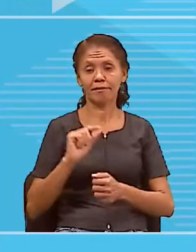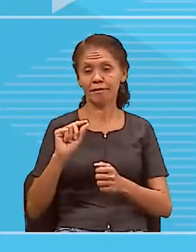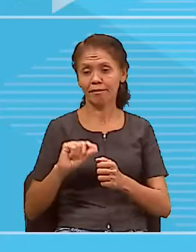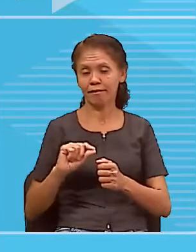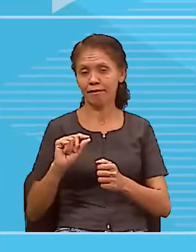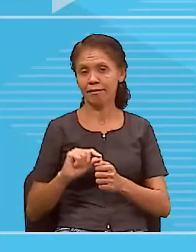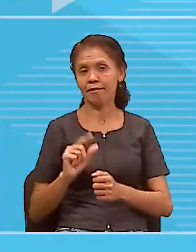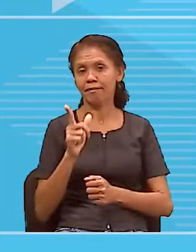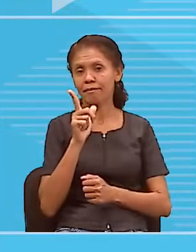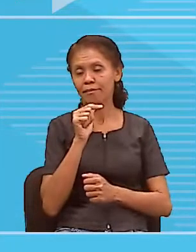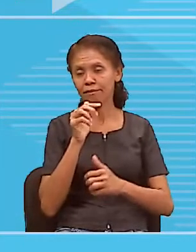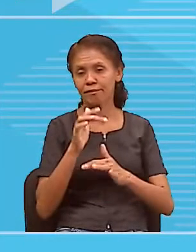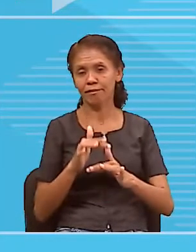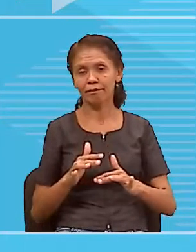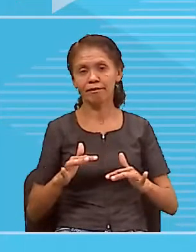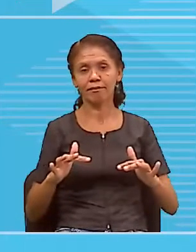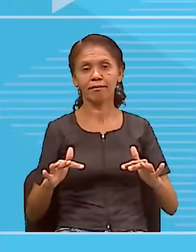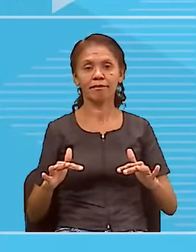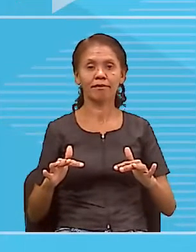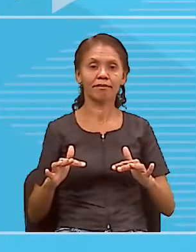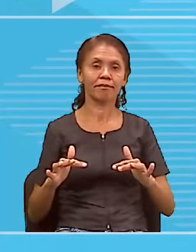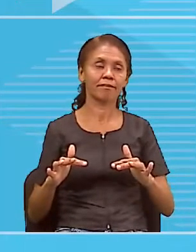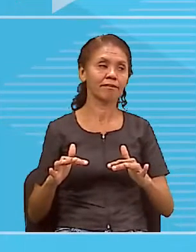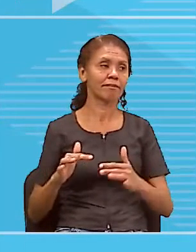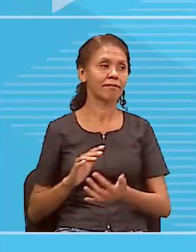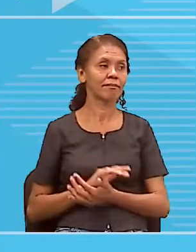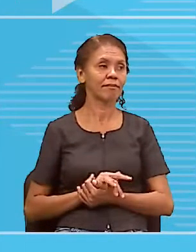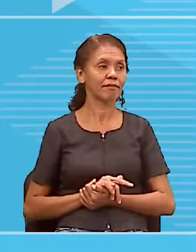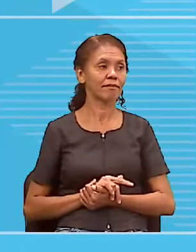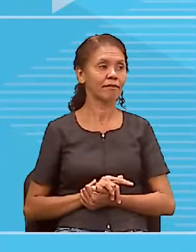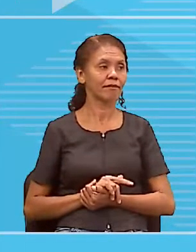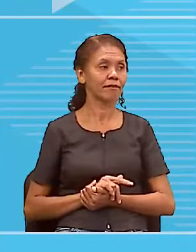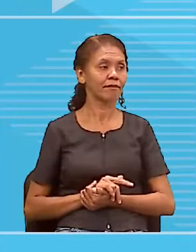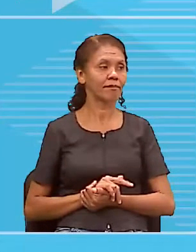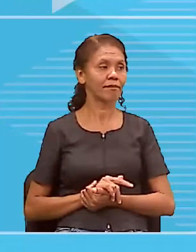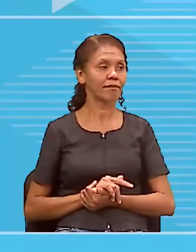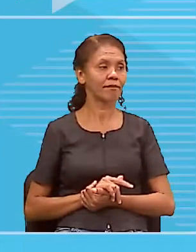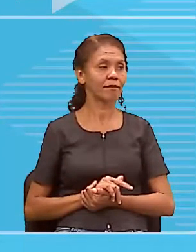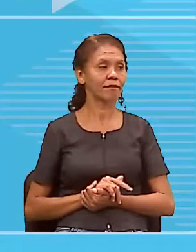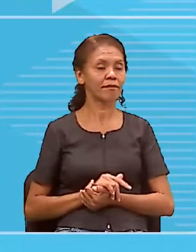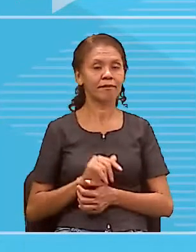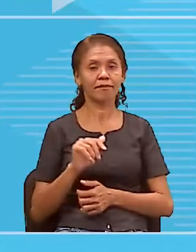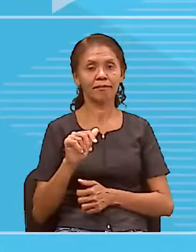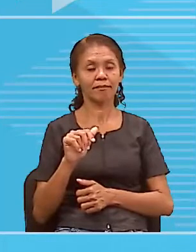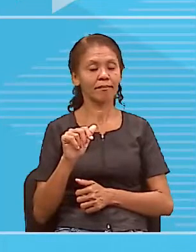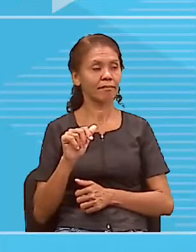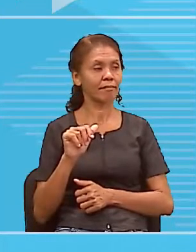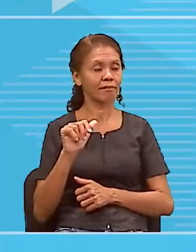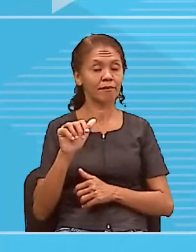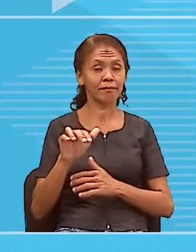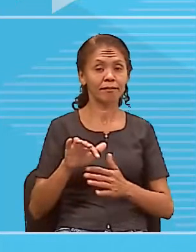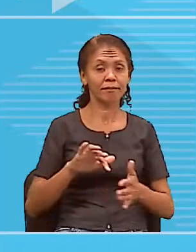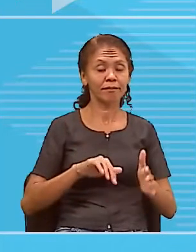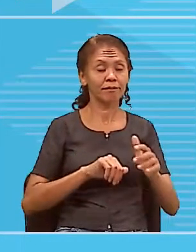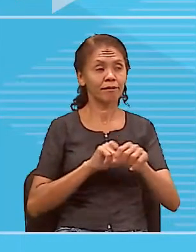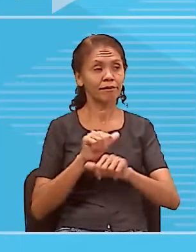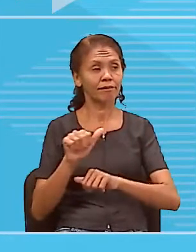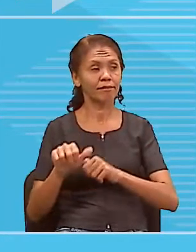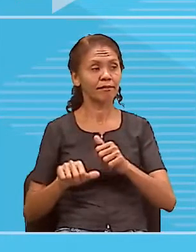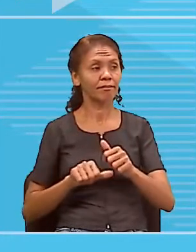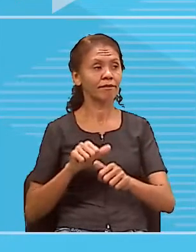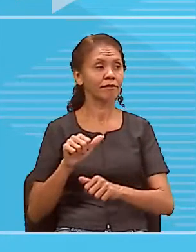água devido à oscilação das partículas desse líquido então As duas são mecânicas